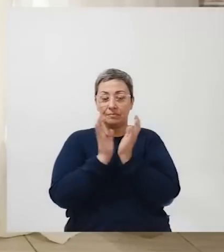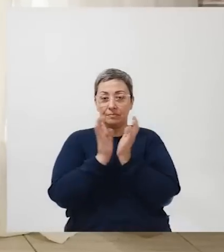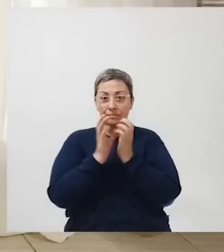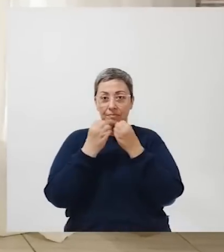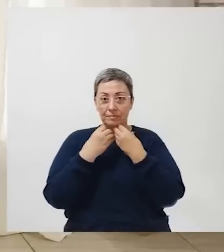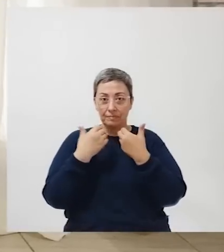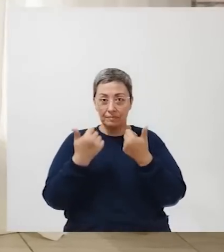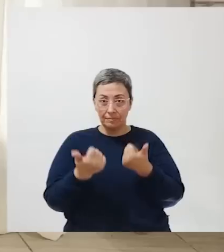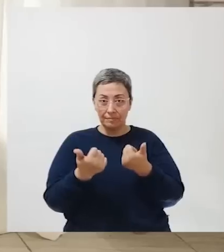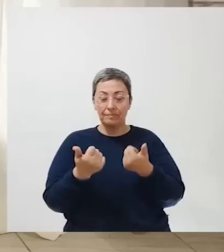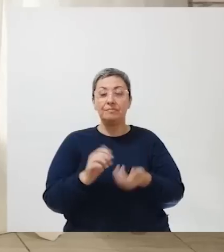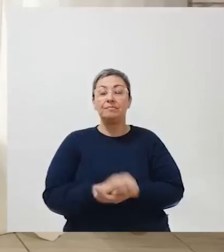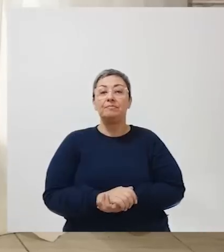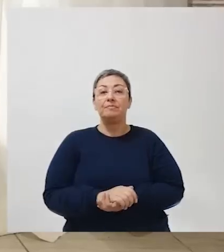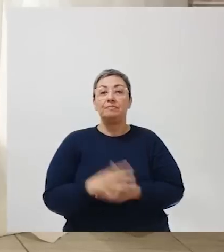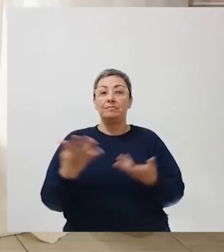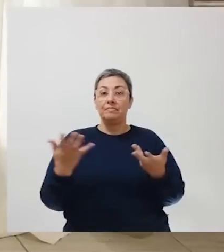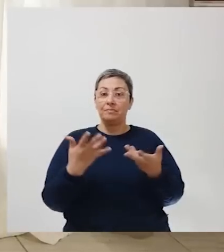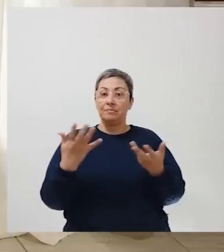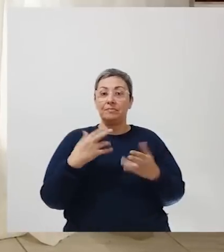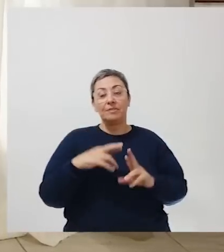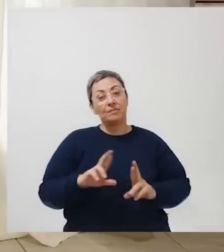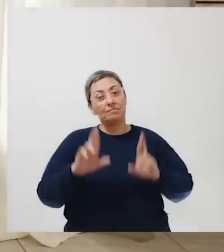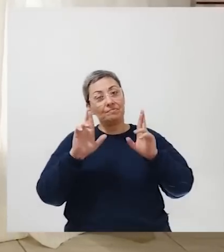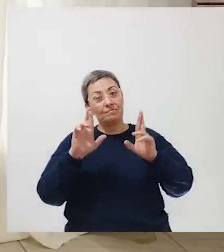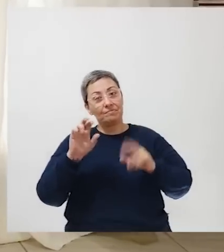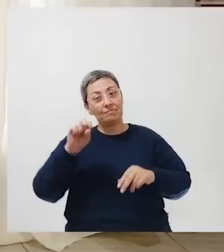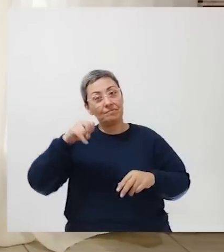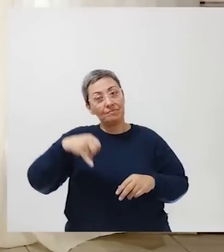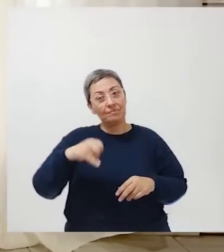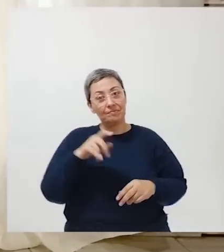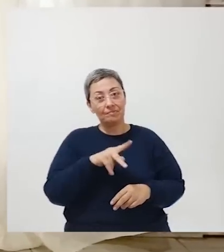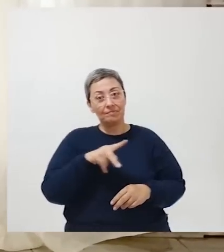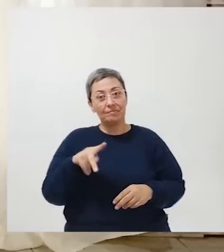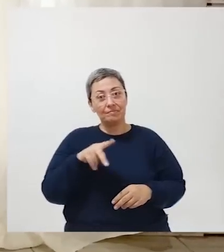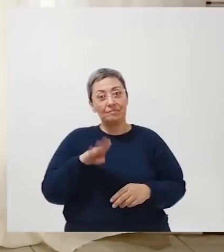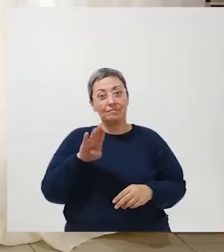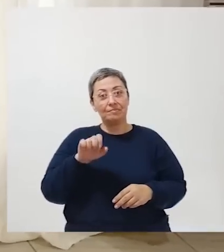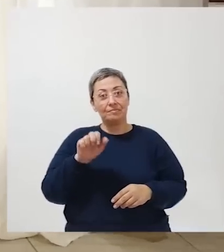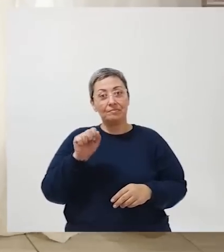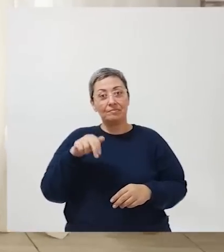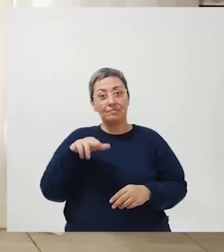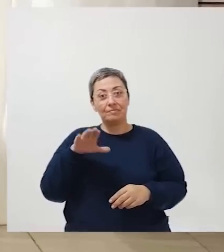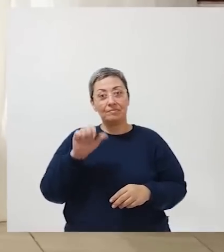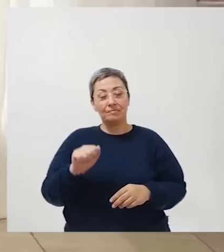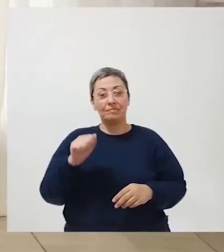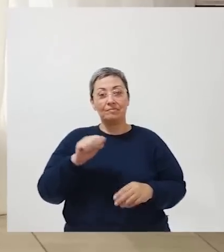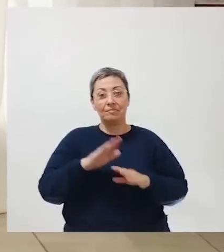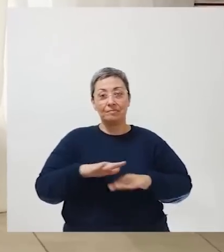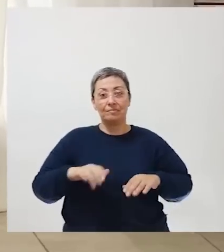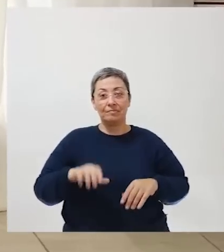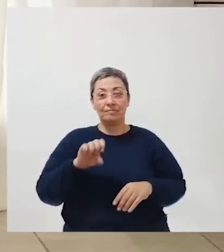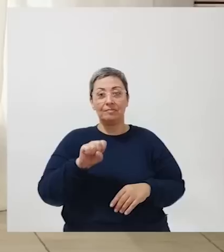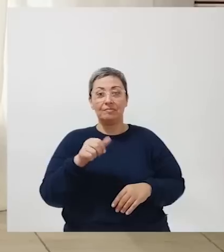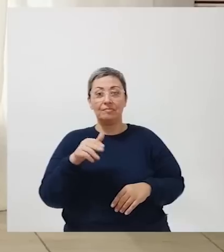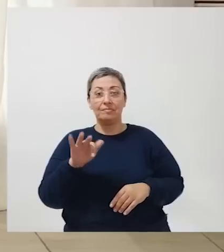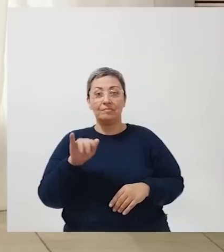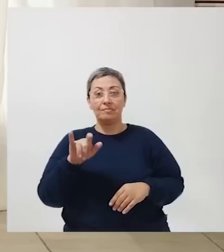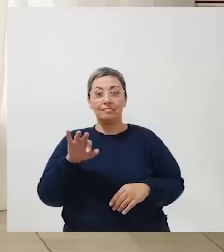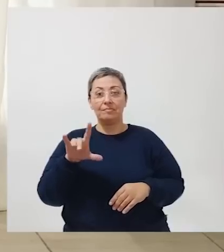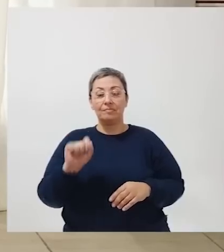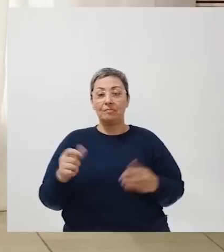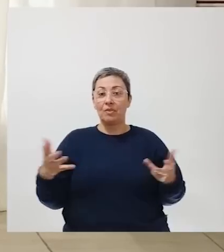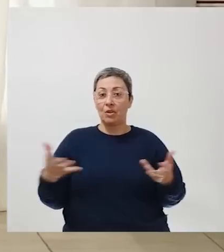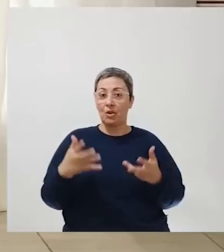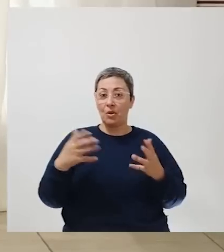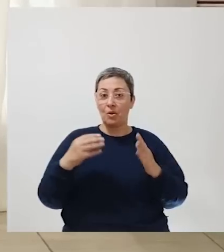turminha, tudo bem com vocês? Eu espero que sim. Eu sou a professora Bianca da creche São Frutuoso e hoje,